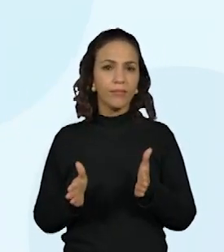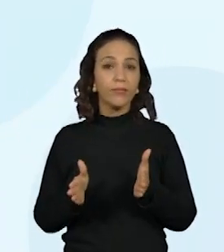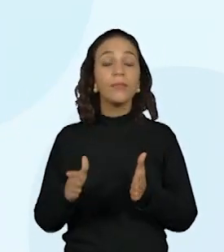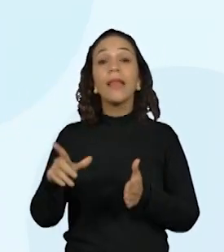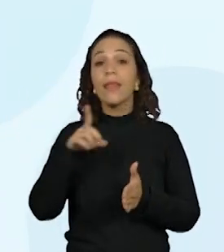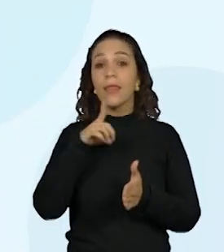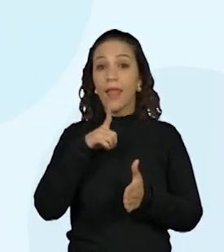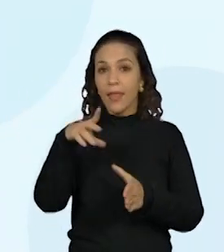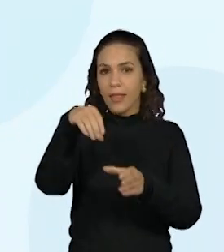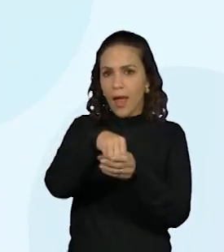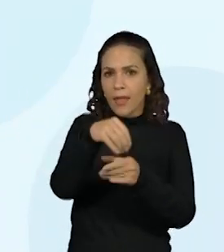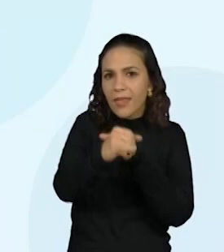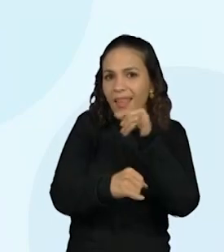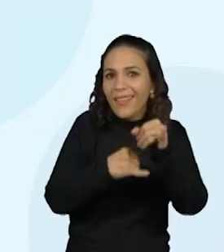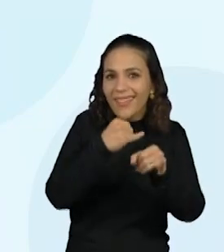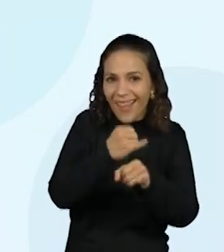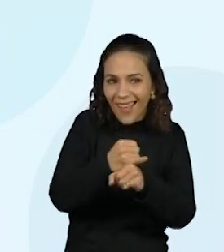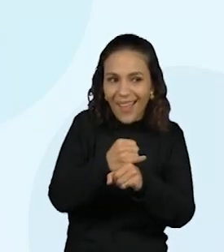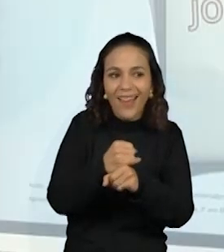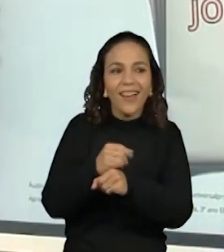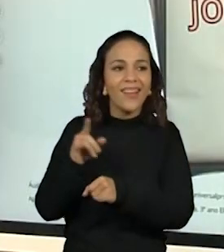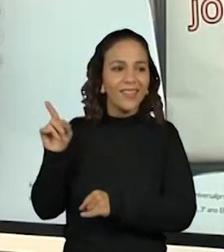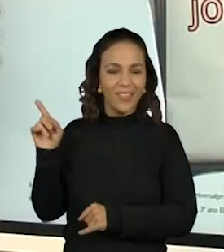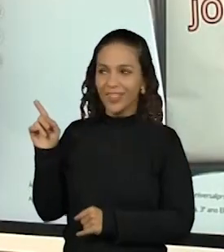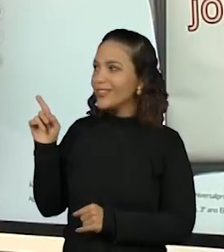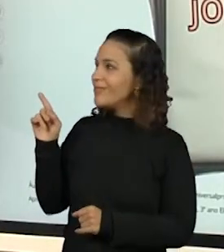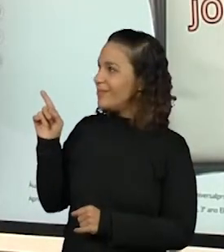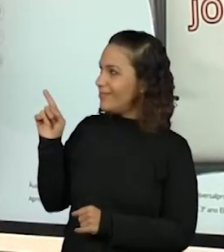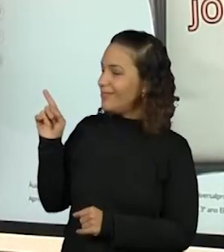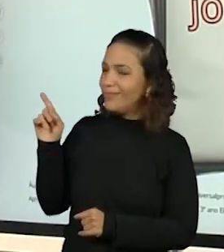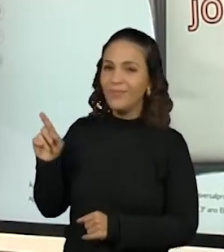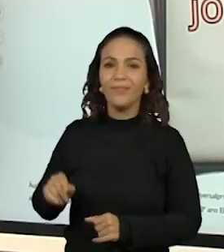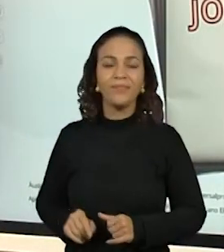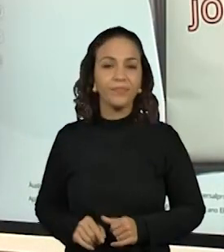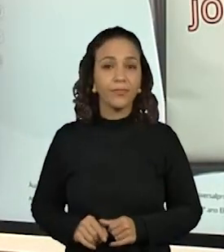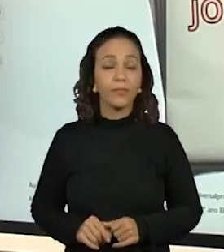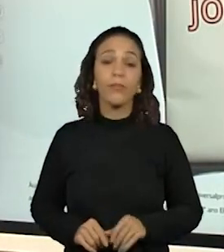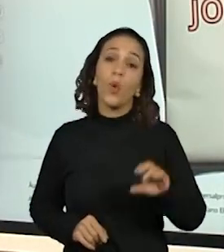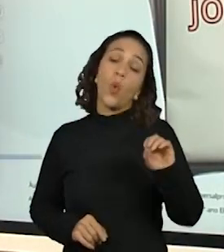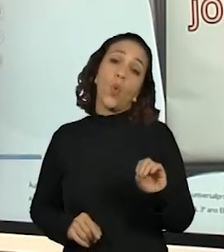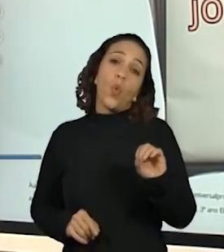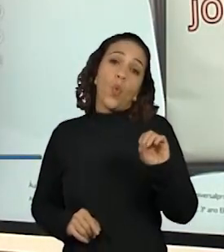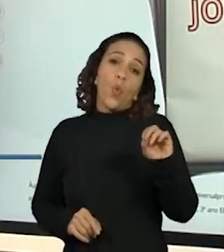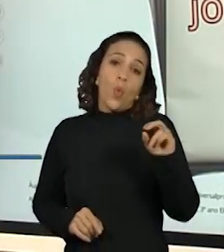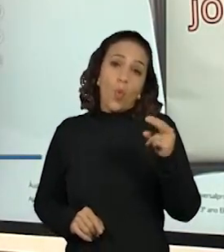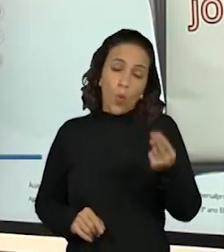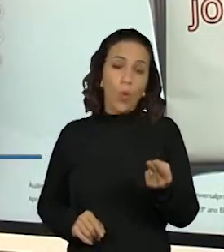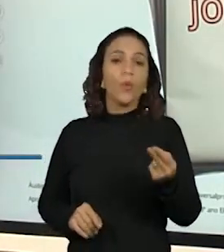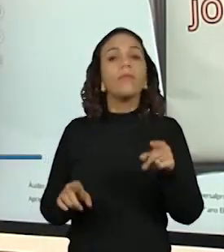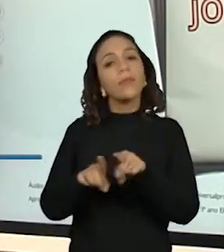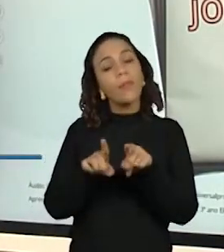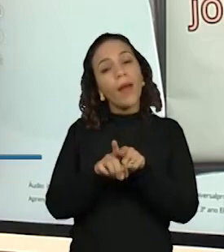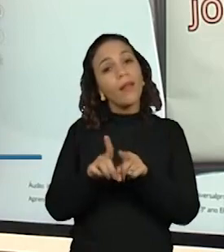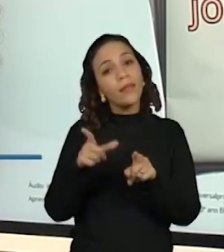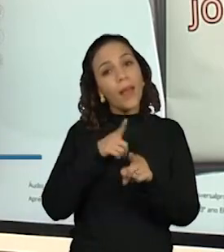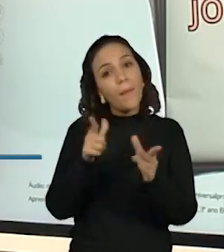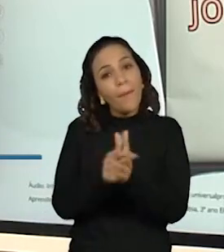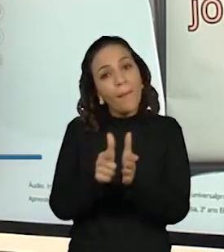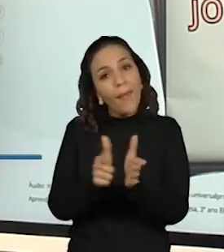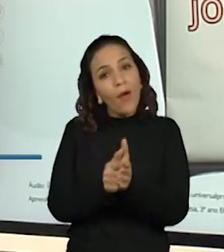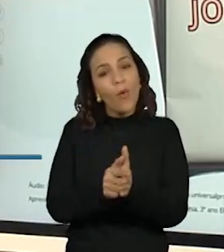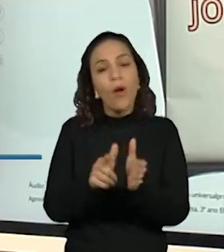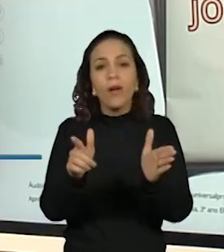versão digital, ou seja, a gente pode acessar por meio da internet, ou pode ser uma versão impressa, pode